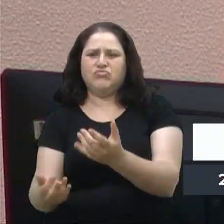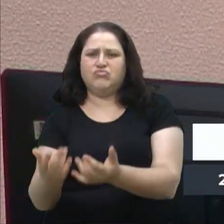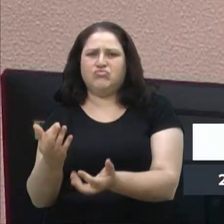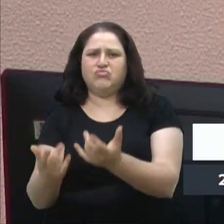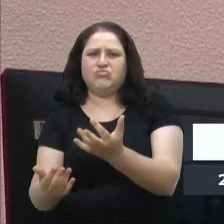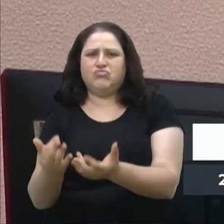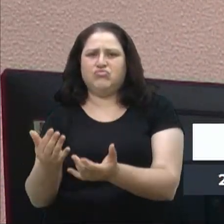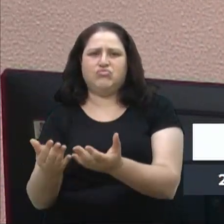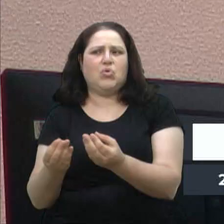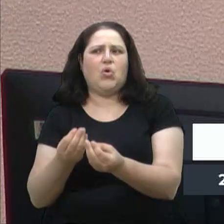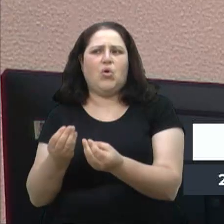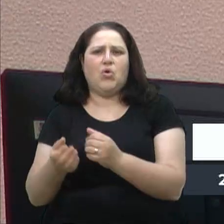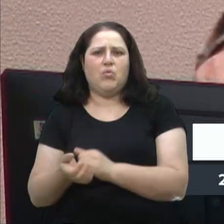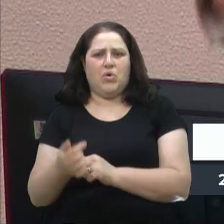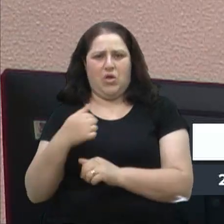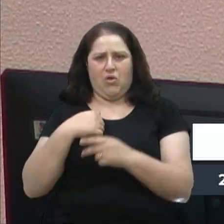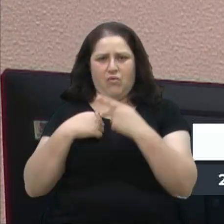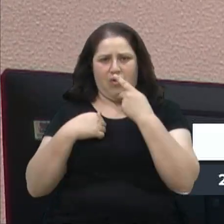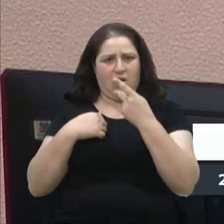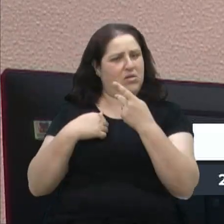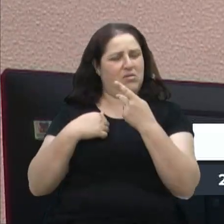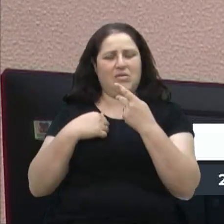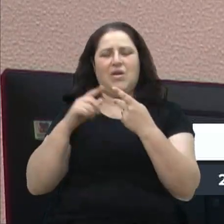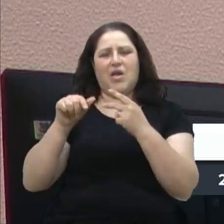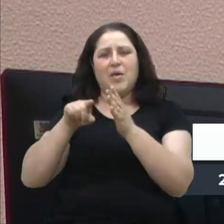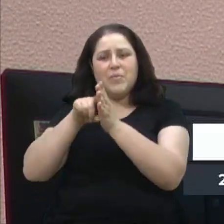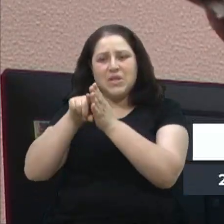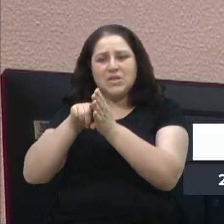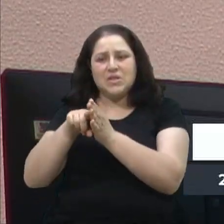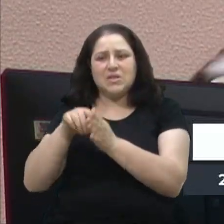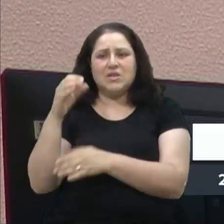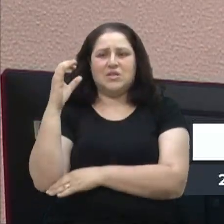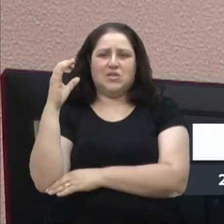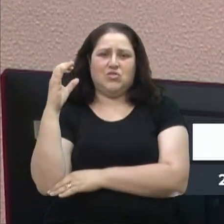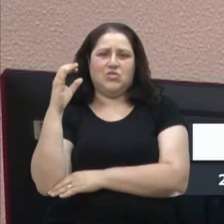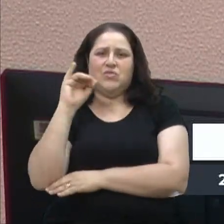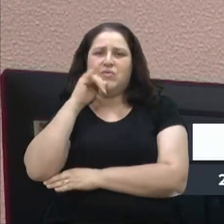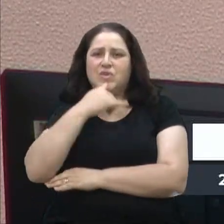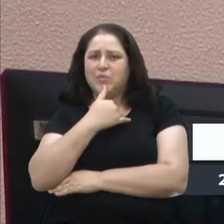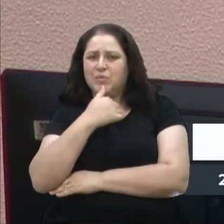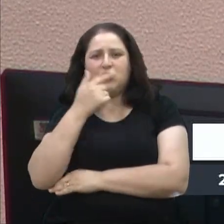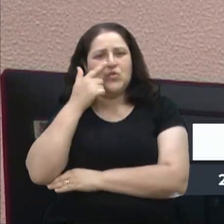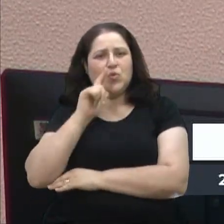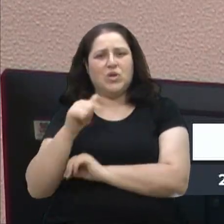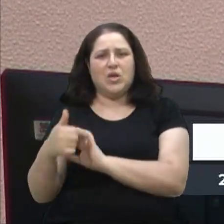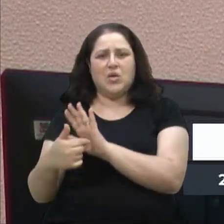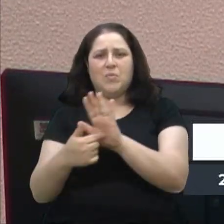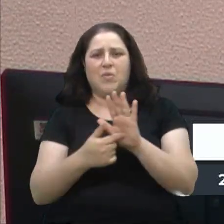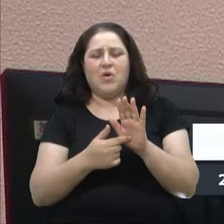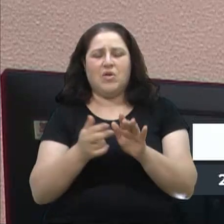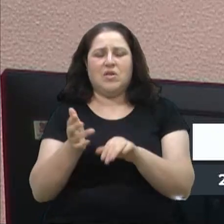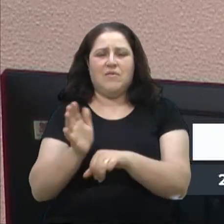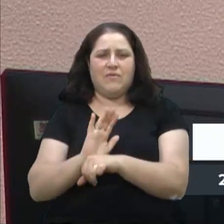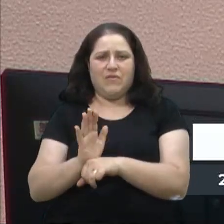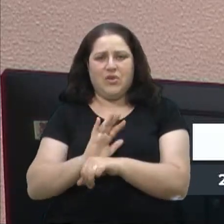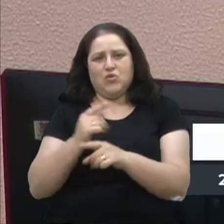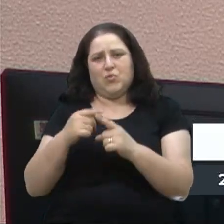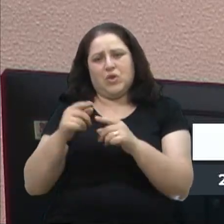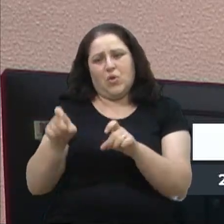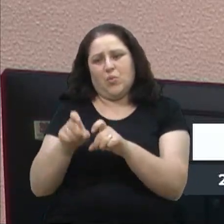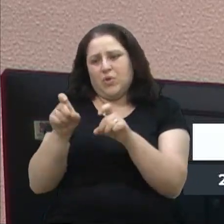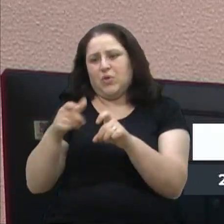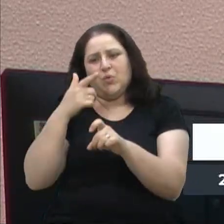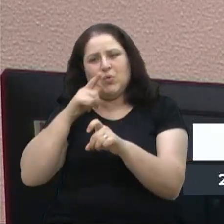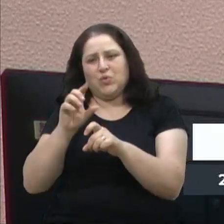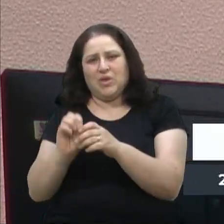pesquisas científicas. Infelizmente não pude colocar o vídeo ali porque não passou ali no computador, mas